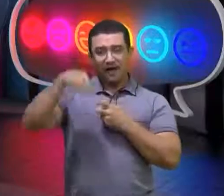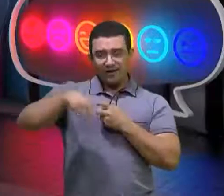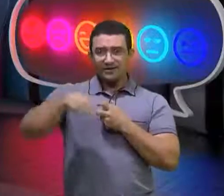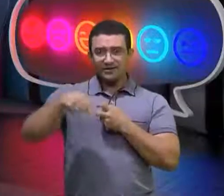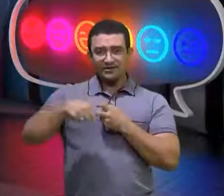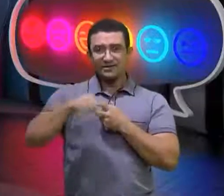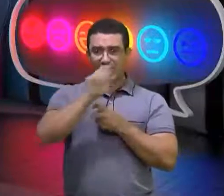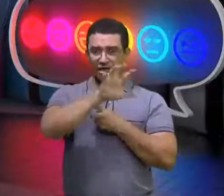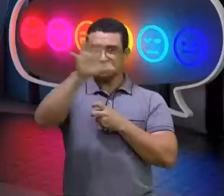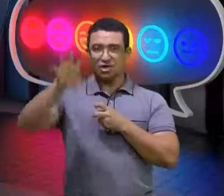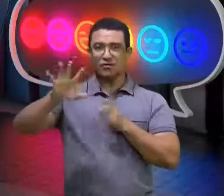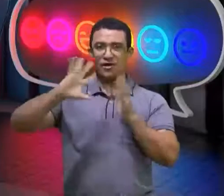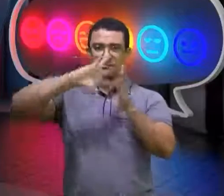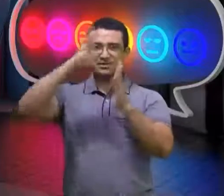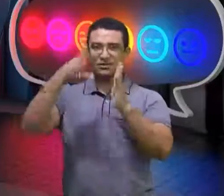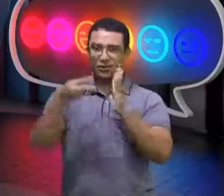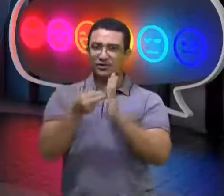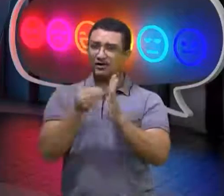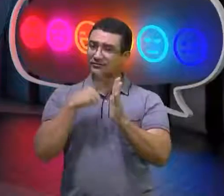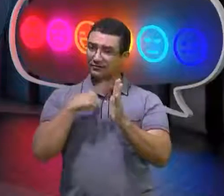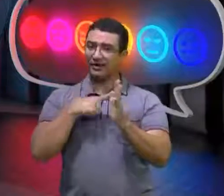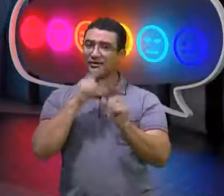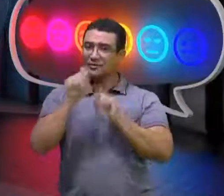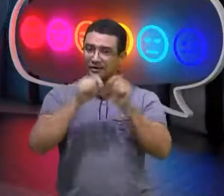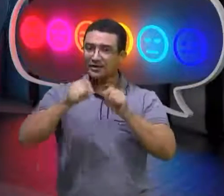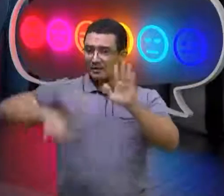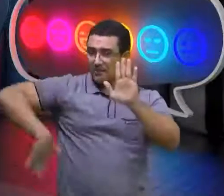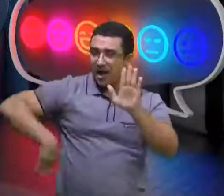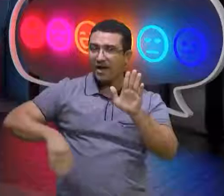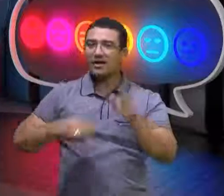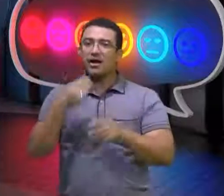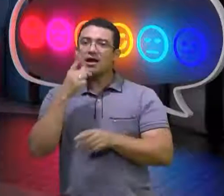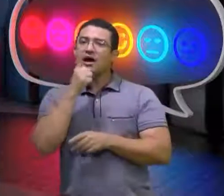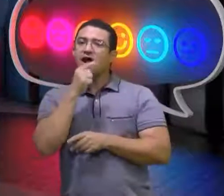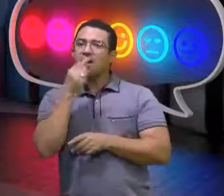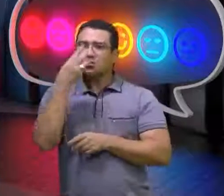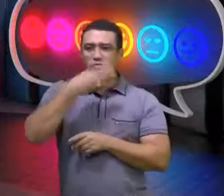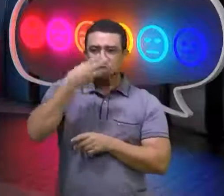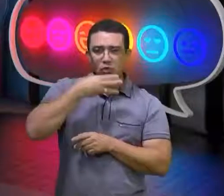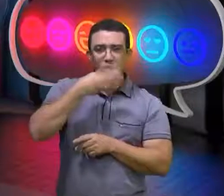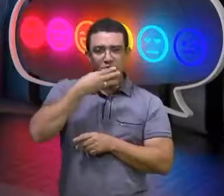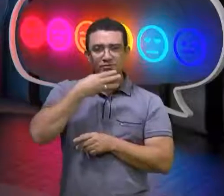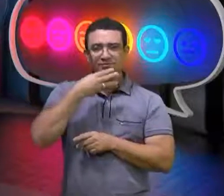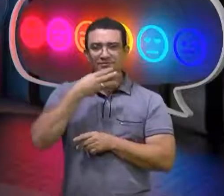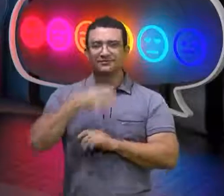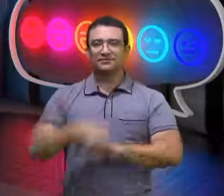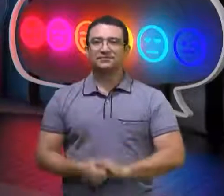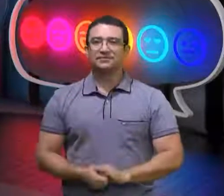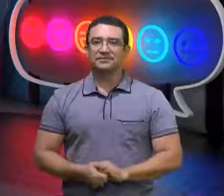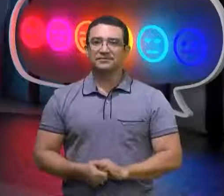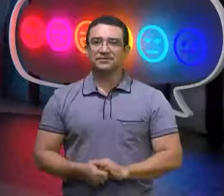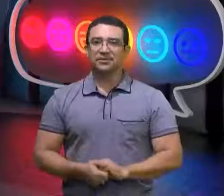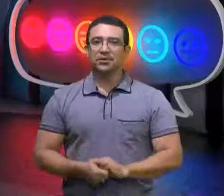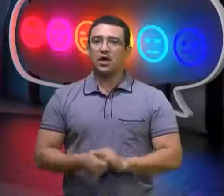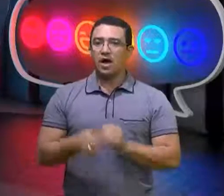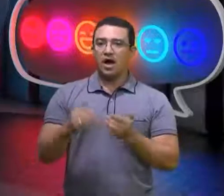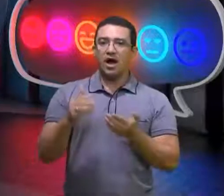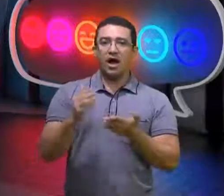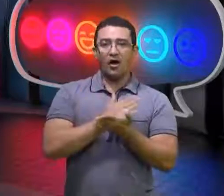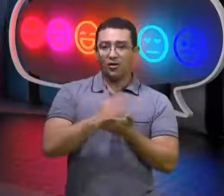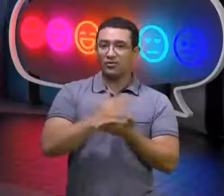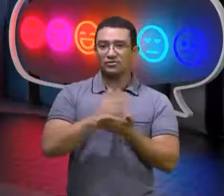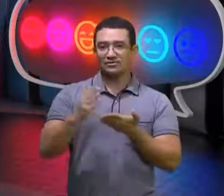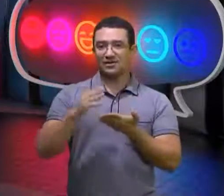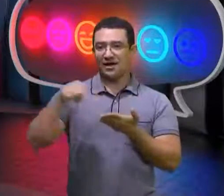água doce. Algumas delas são sazonais, né? Por exemplo, não vão ter ali aquela faixa de areia